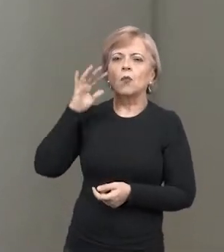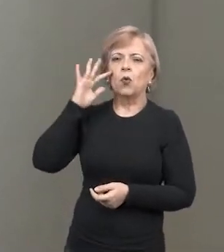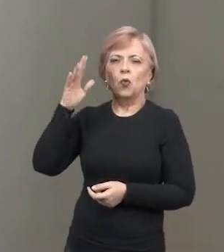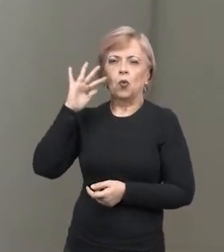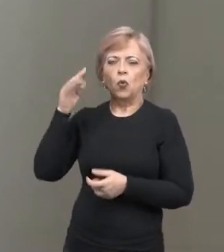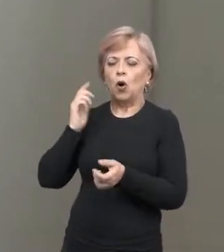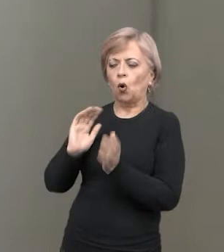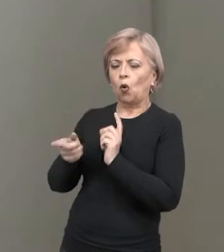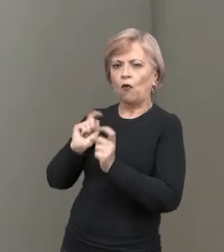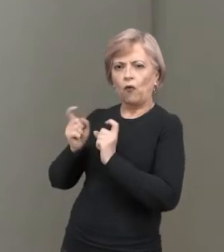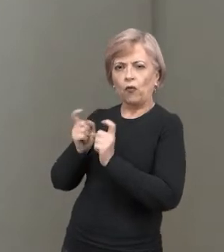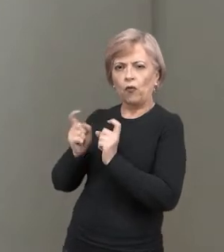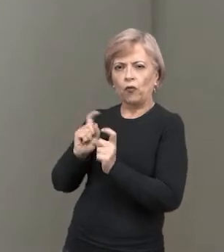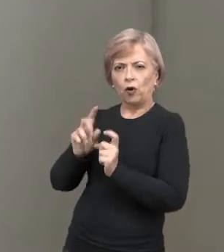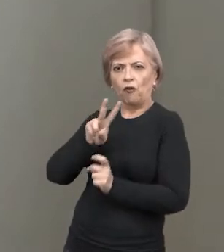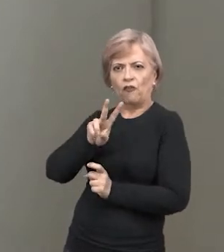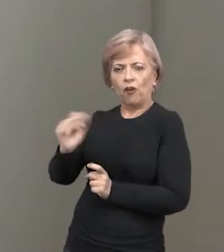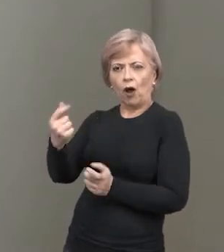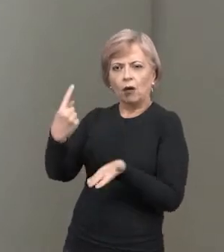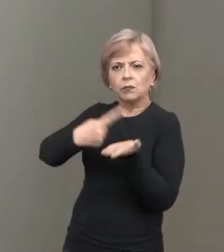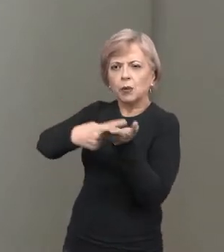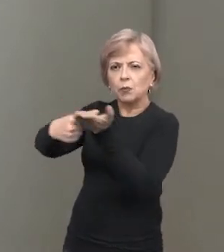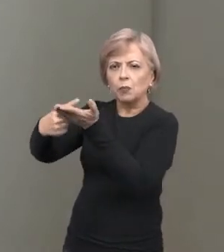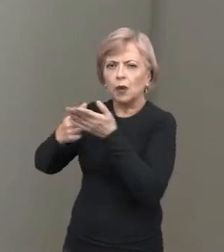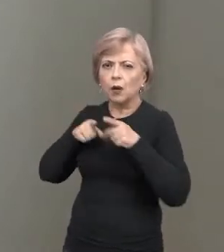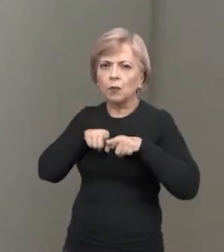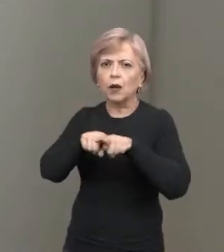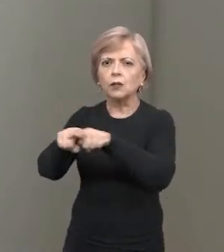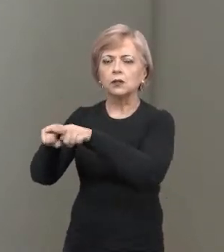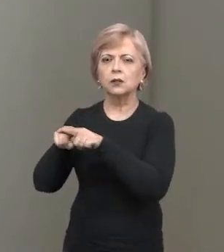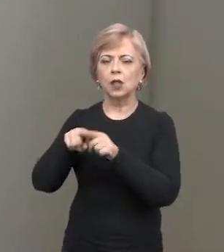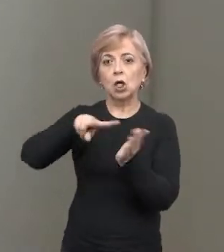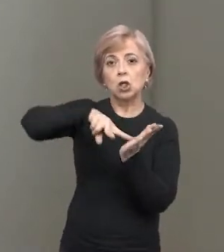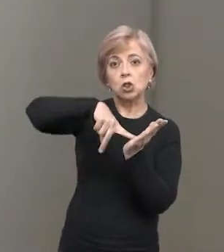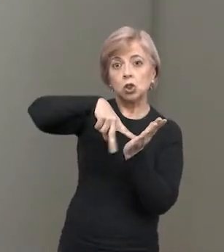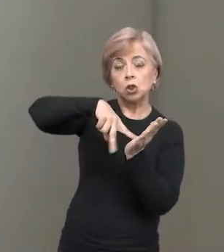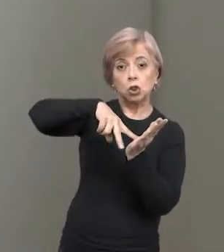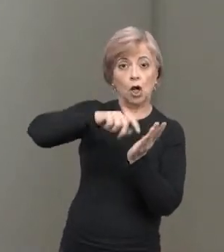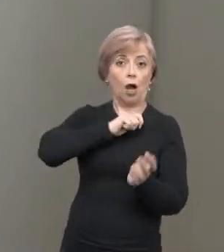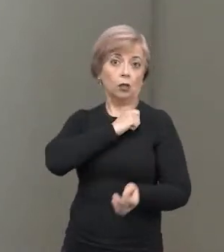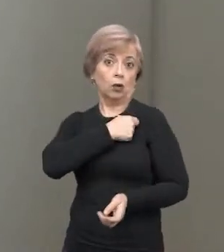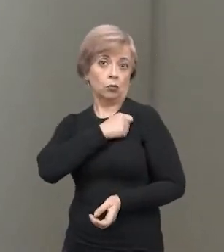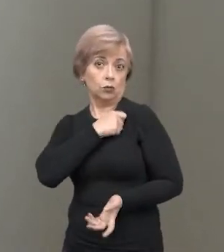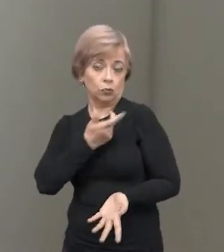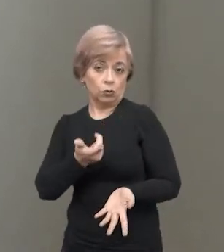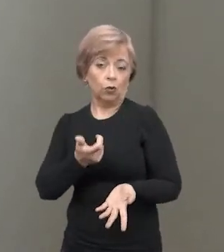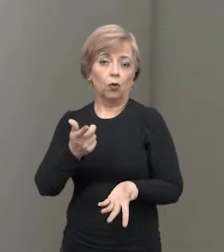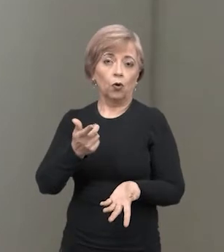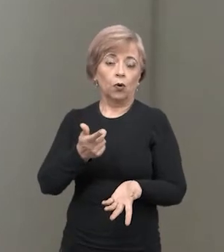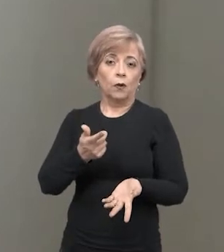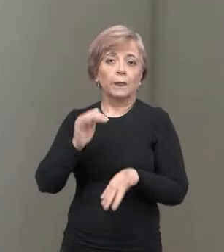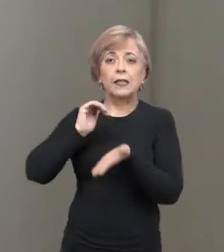com, por exemplo, sindicatos de auditores, a própria Secretaria